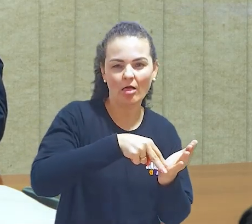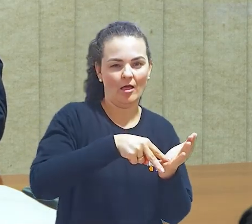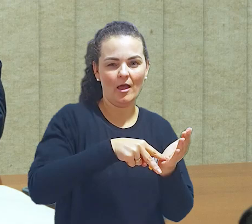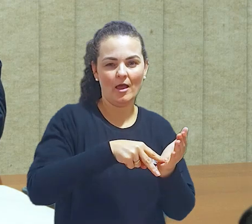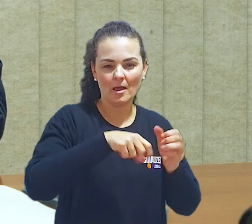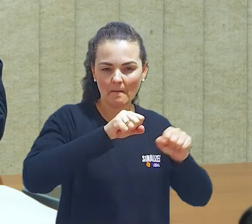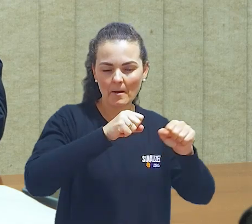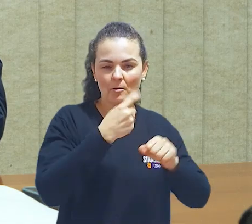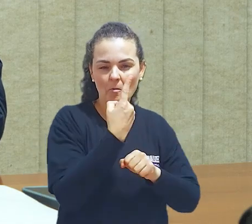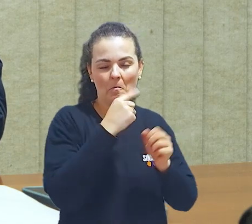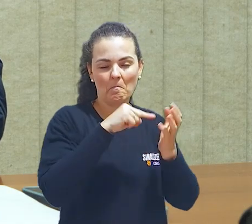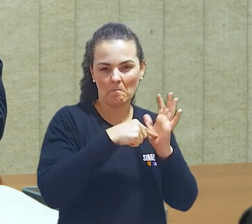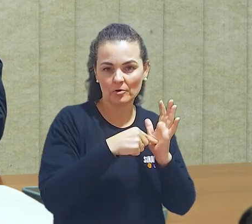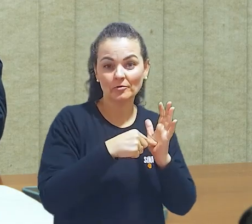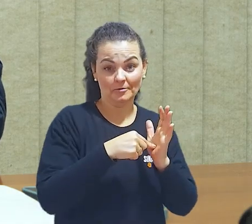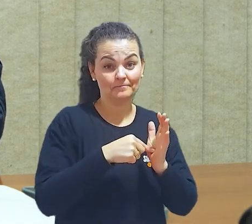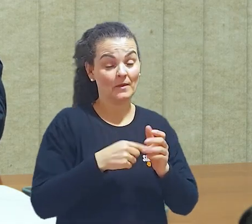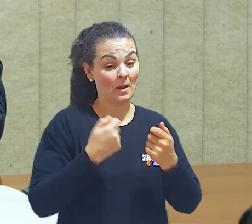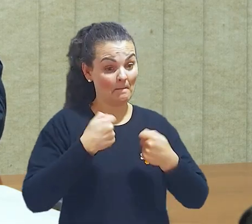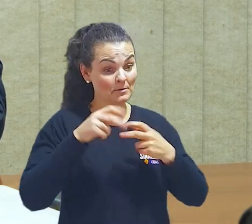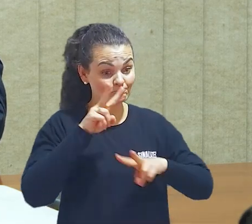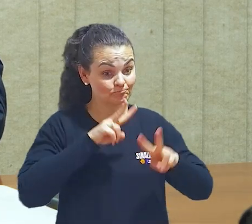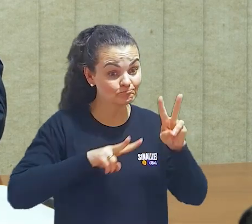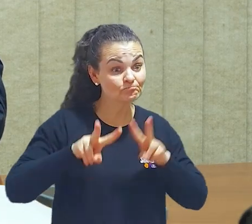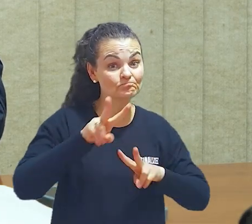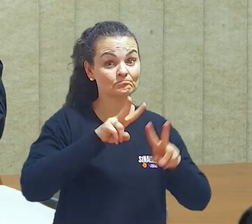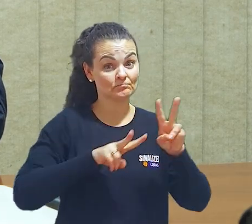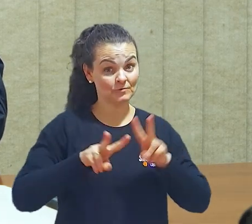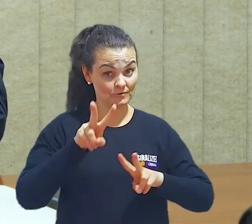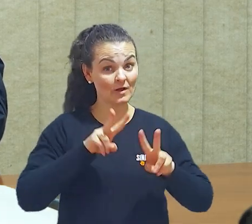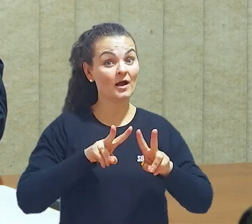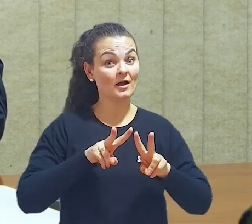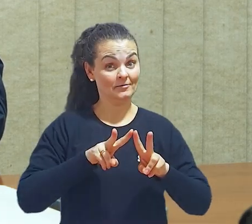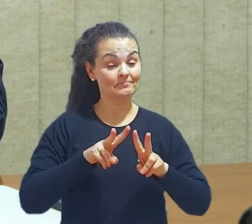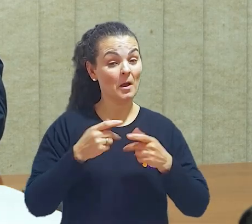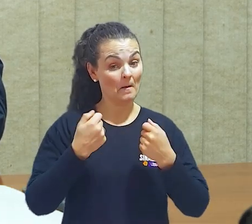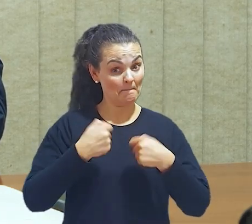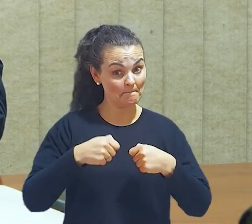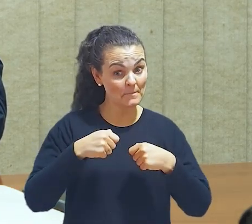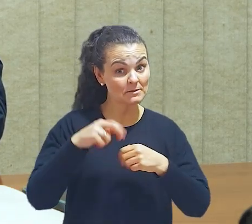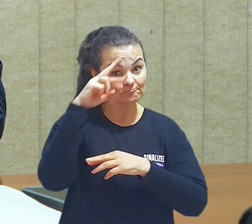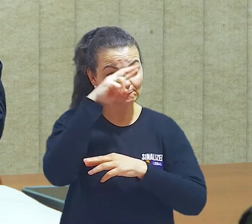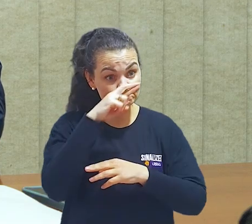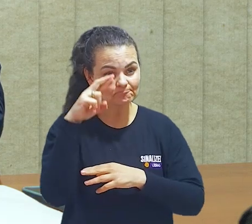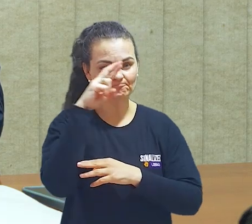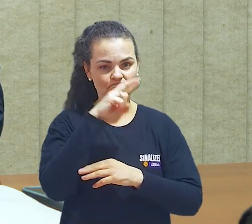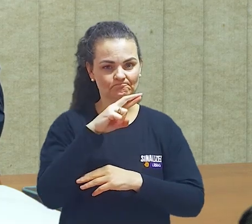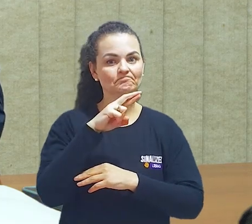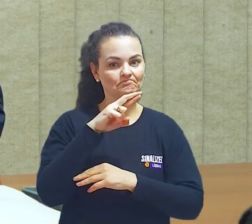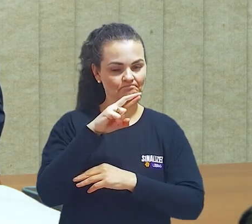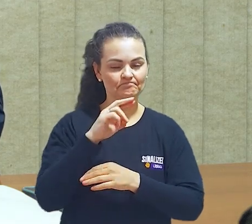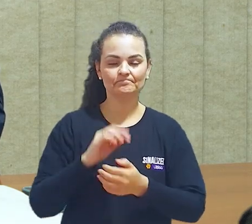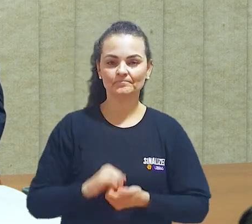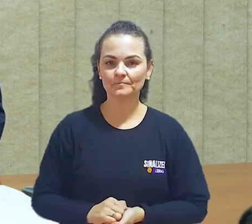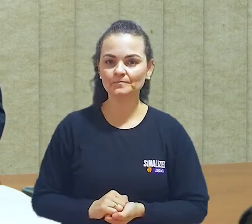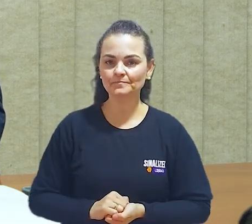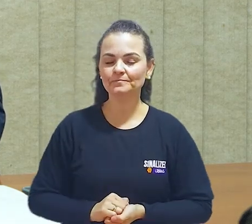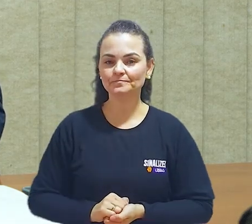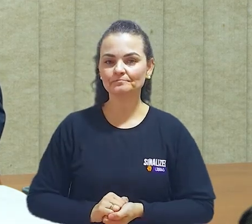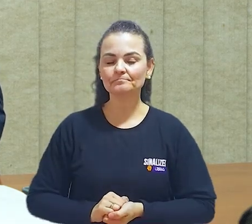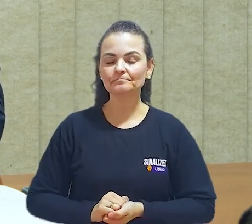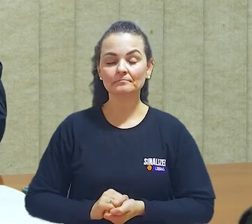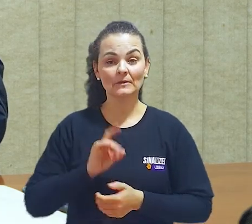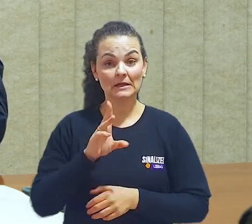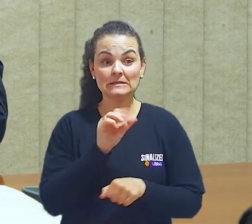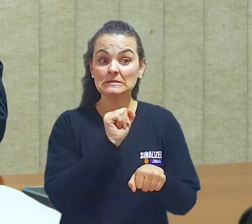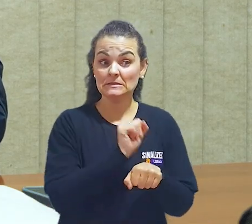a vigilância, no sentido de que se está trazendo ou não os efeitos que ora se esperava